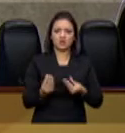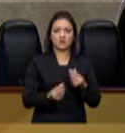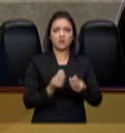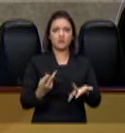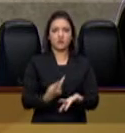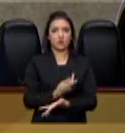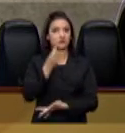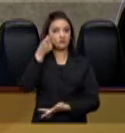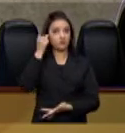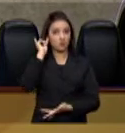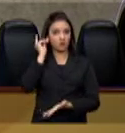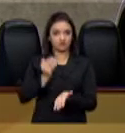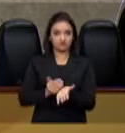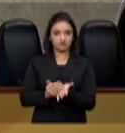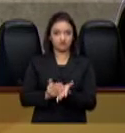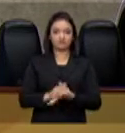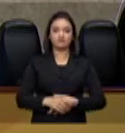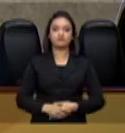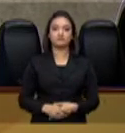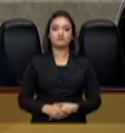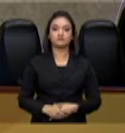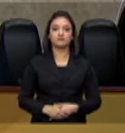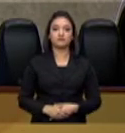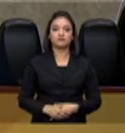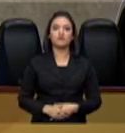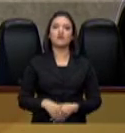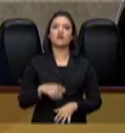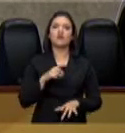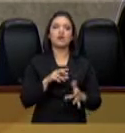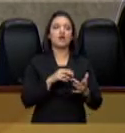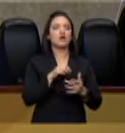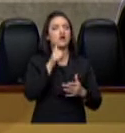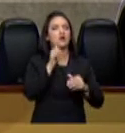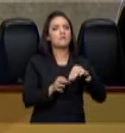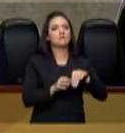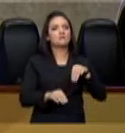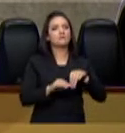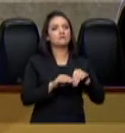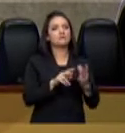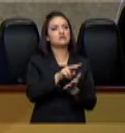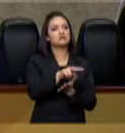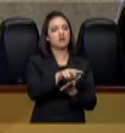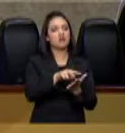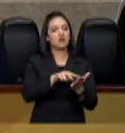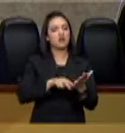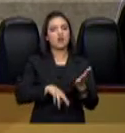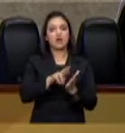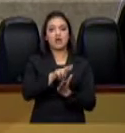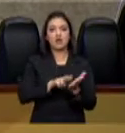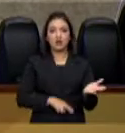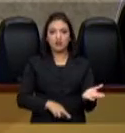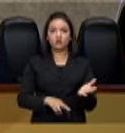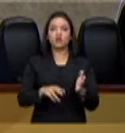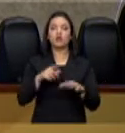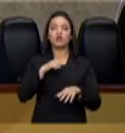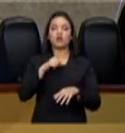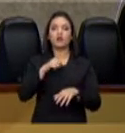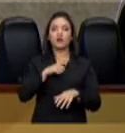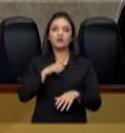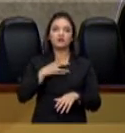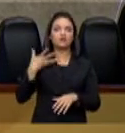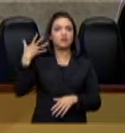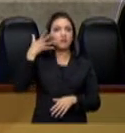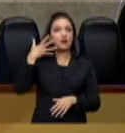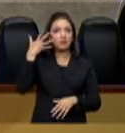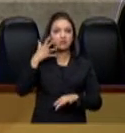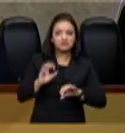do julgamento ontem. Após a leitura do relatório e a realização das sustentações orais, o